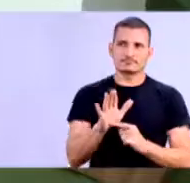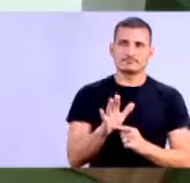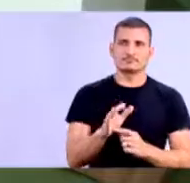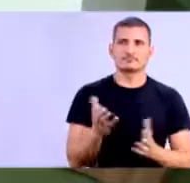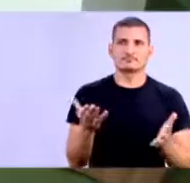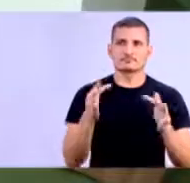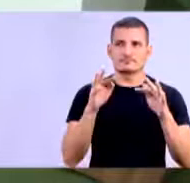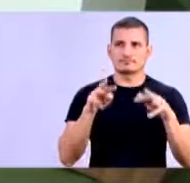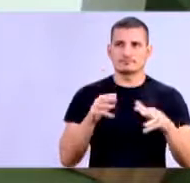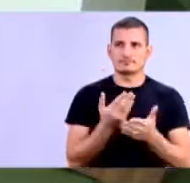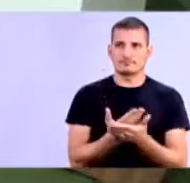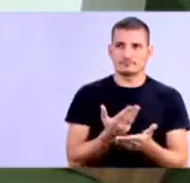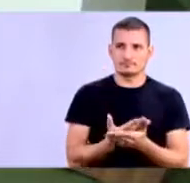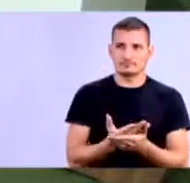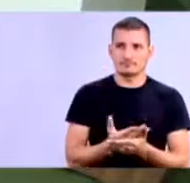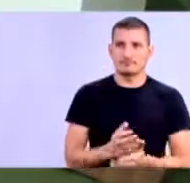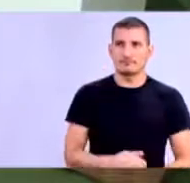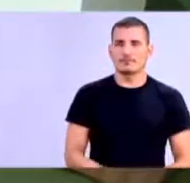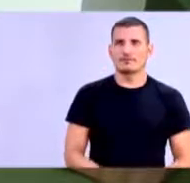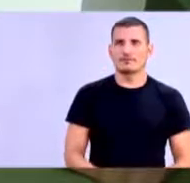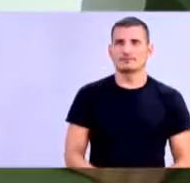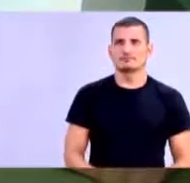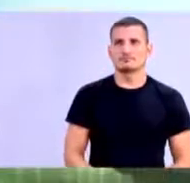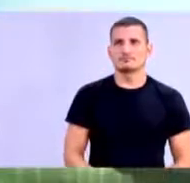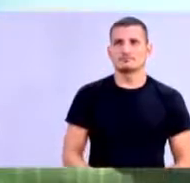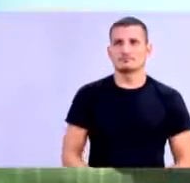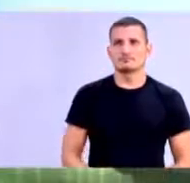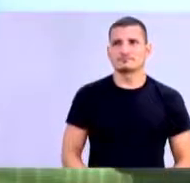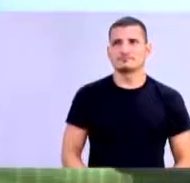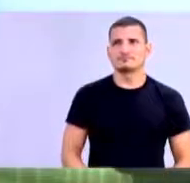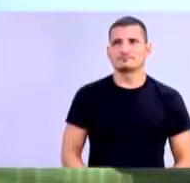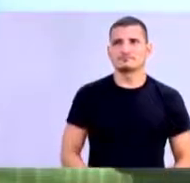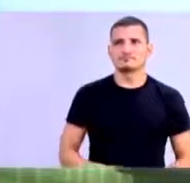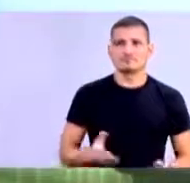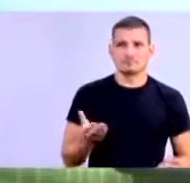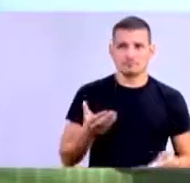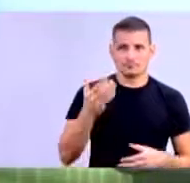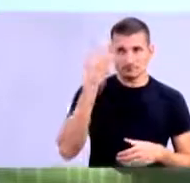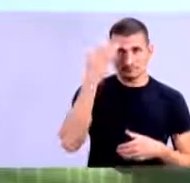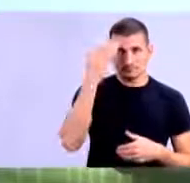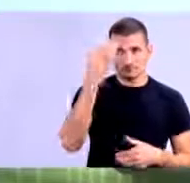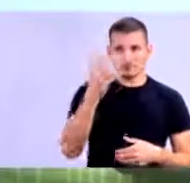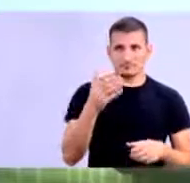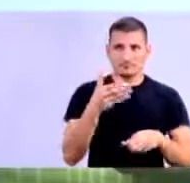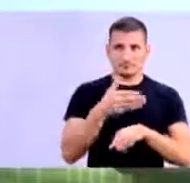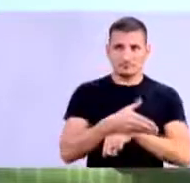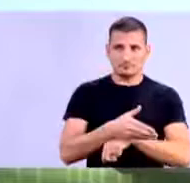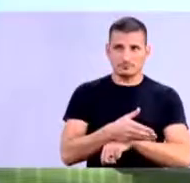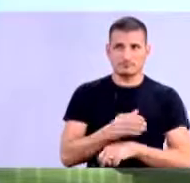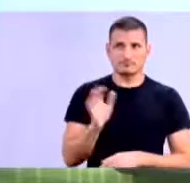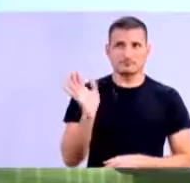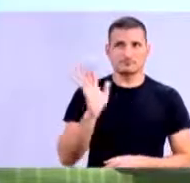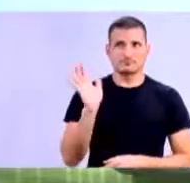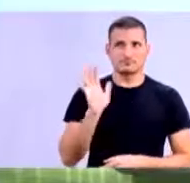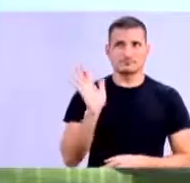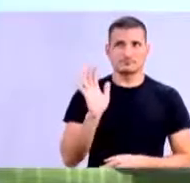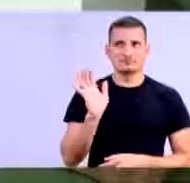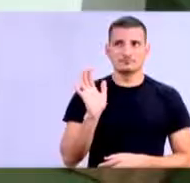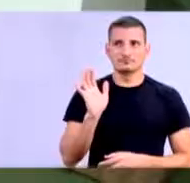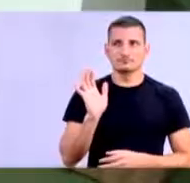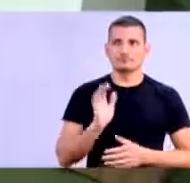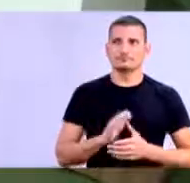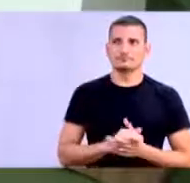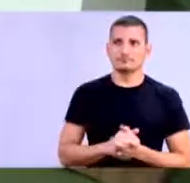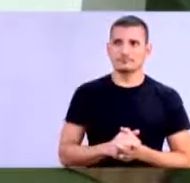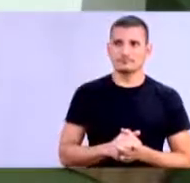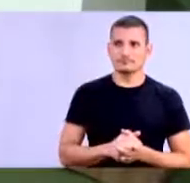nossa teleaula? Vamos? Vamos? Então tá, desde já agradeço a participação, até a próxima aula. A senhora quer fazer